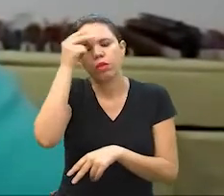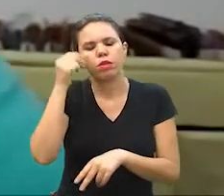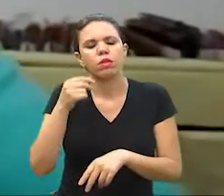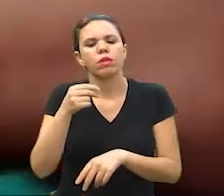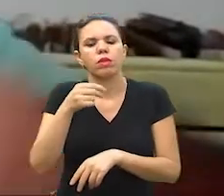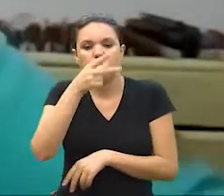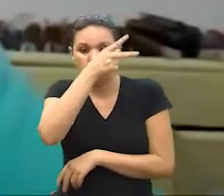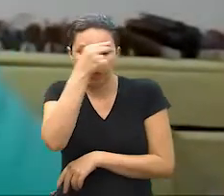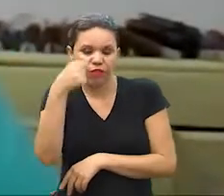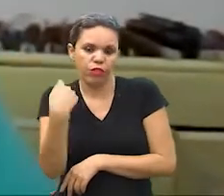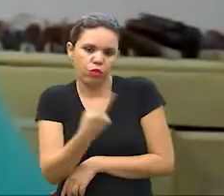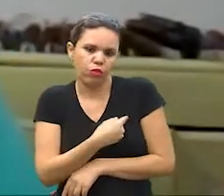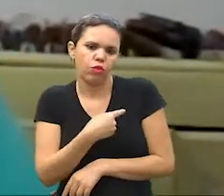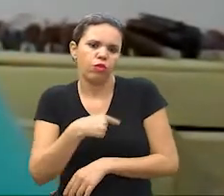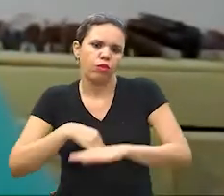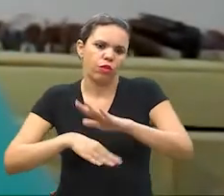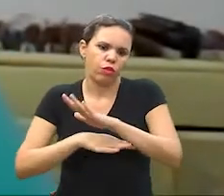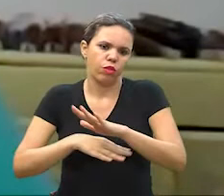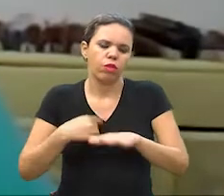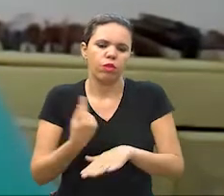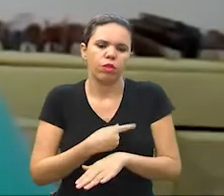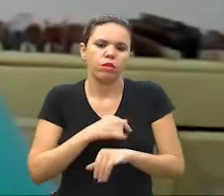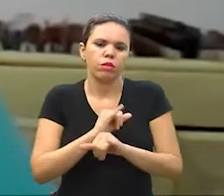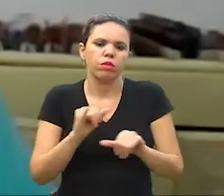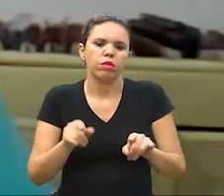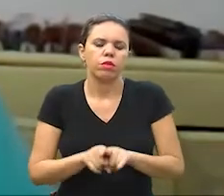da Prefeitura, nossa, da Câmara,